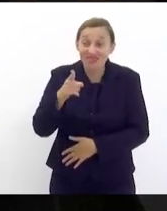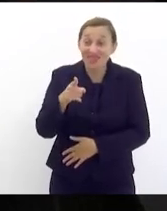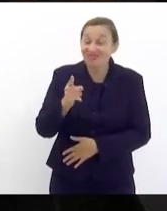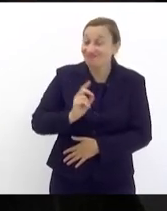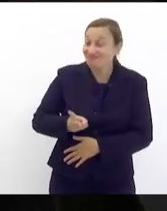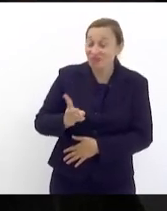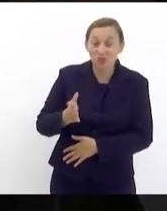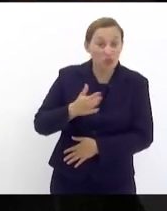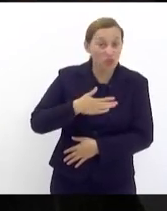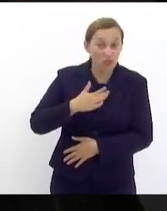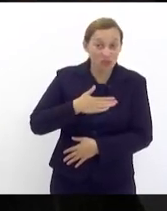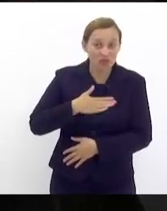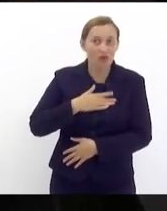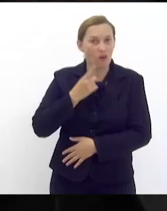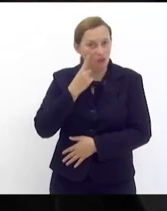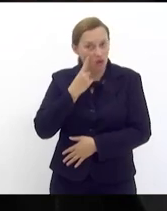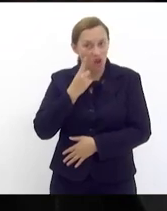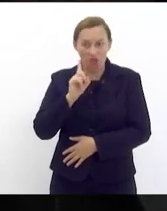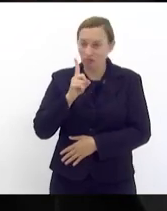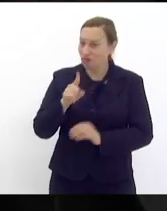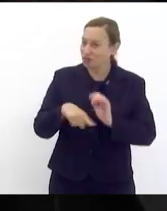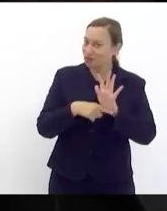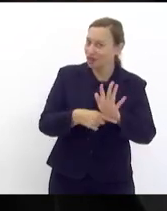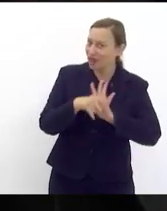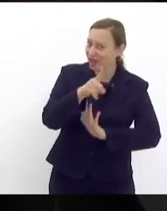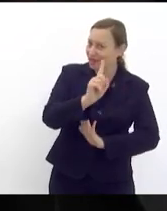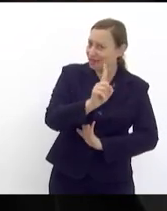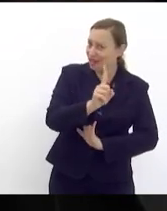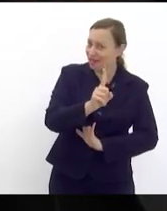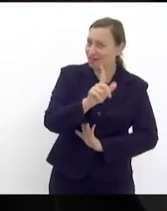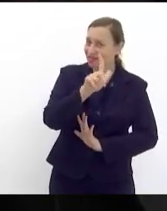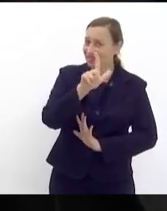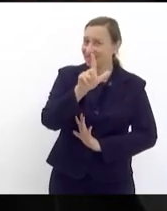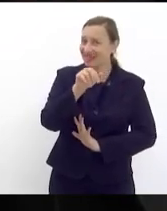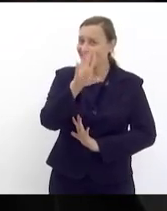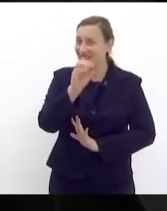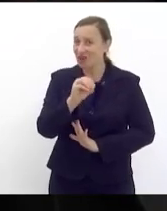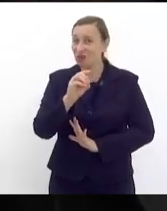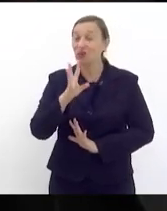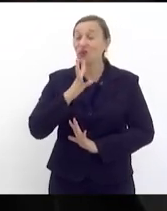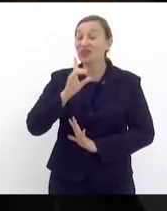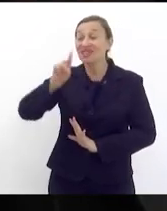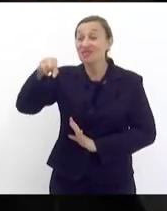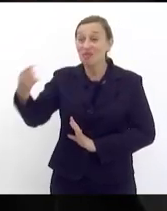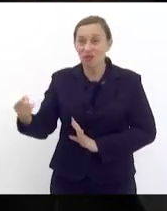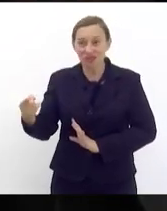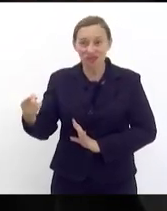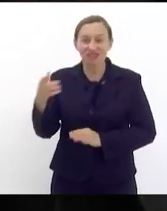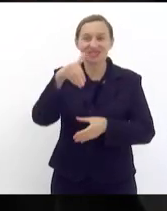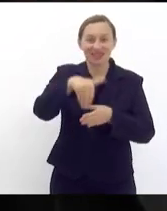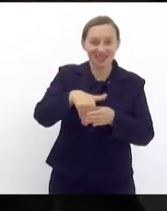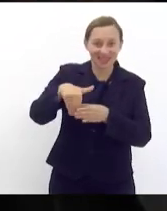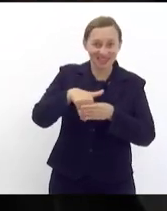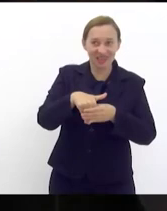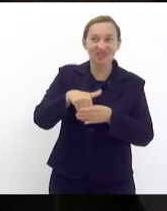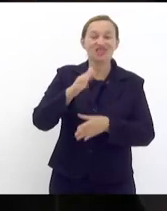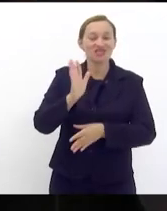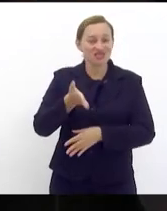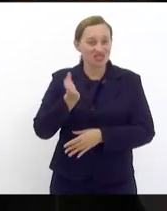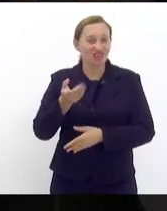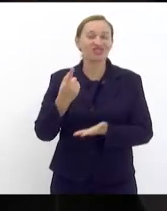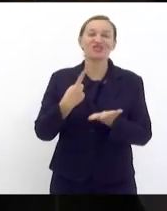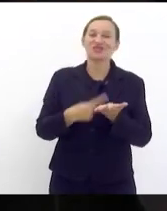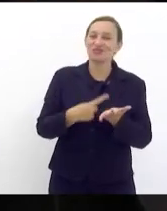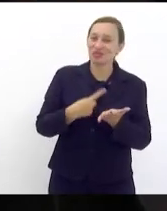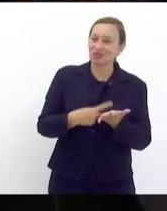comigo. E olha que eu não ajudei o Léo. O Léo eu só conheci depois da eleição. Eu já tinha meus